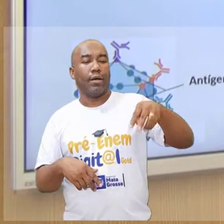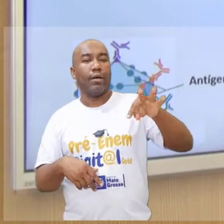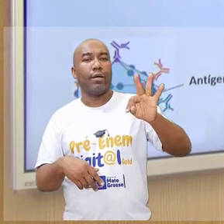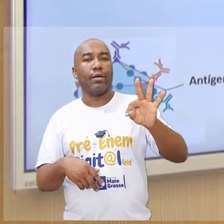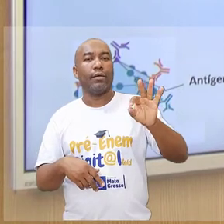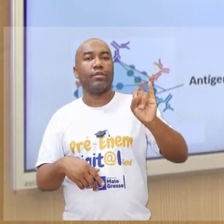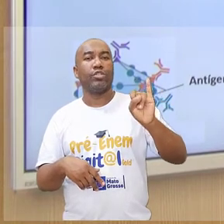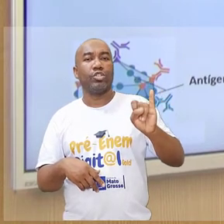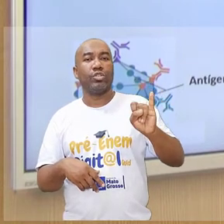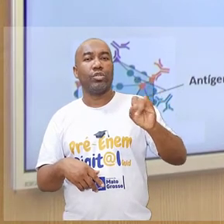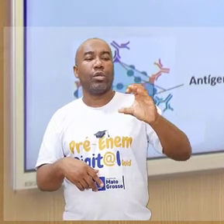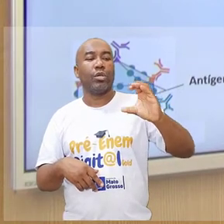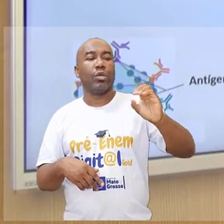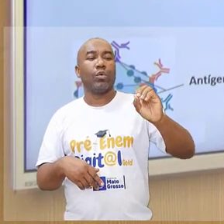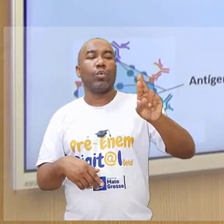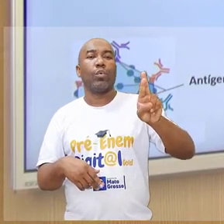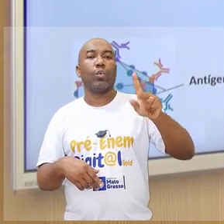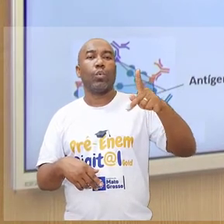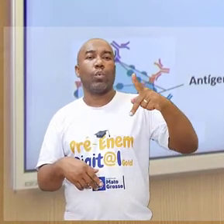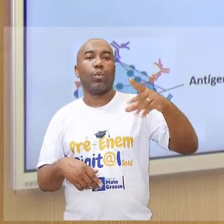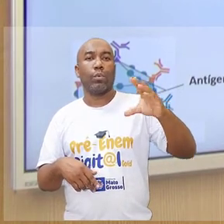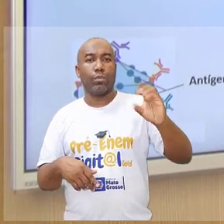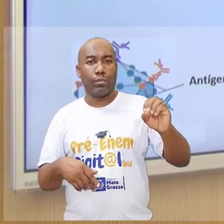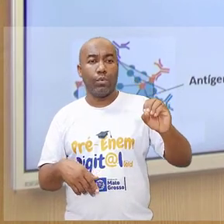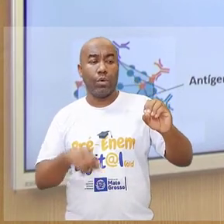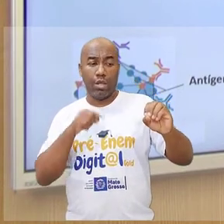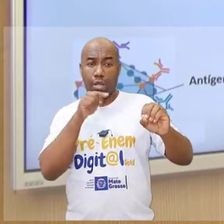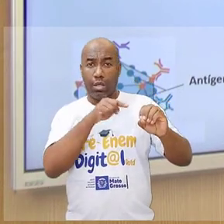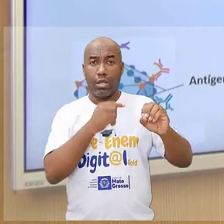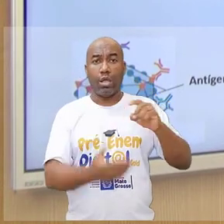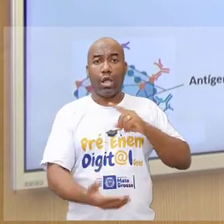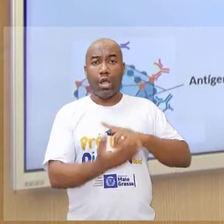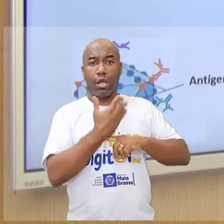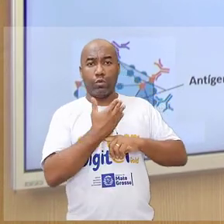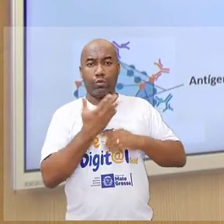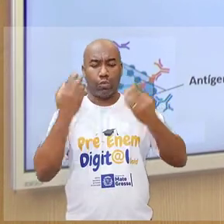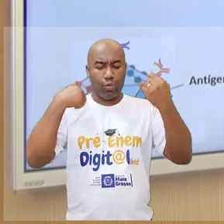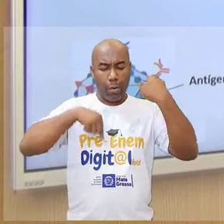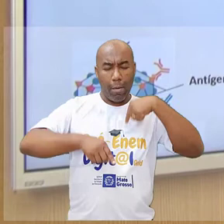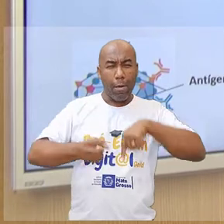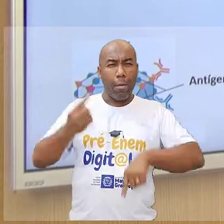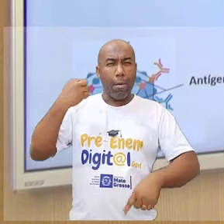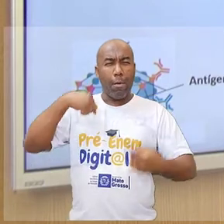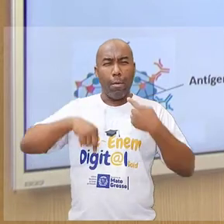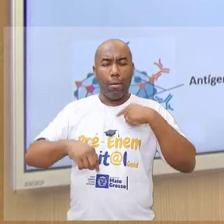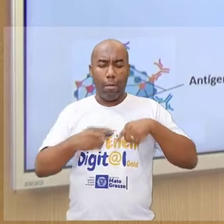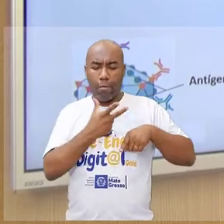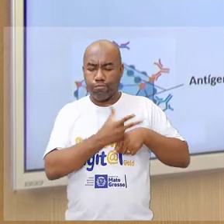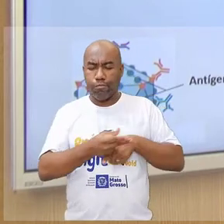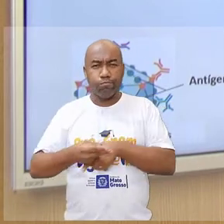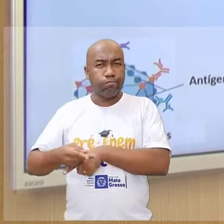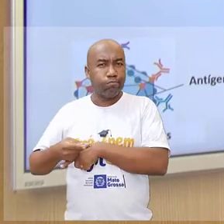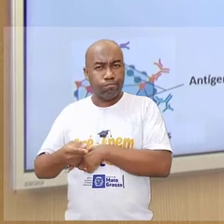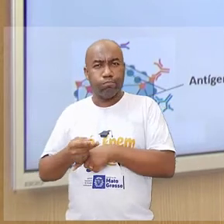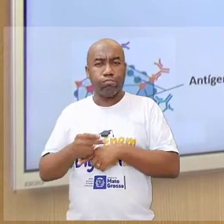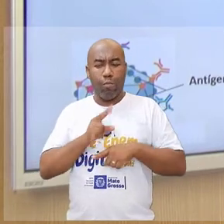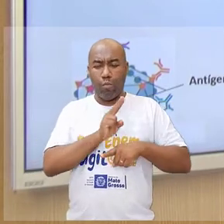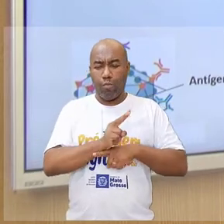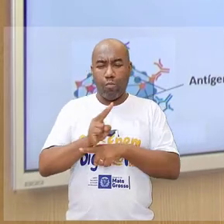de proteína. Ela, proteína, que é responsável pelo processo de